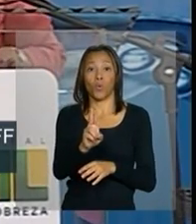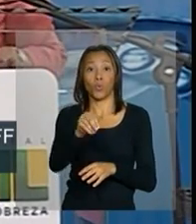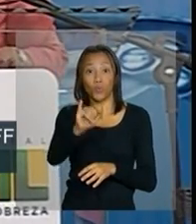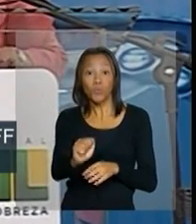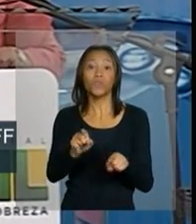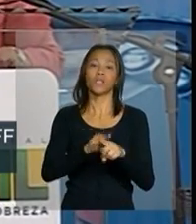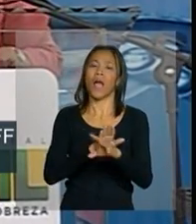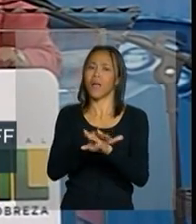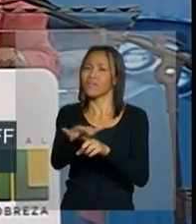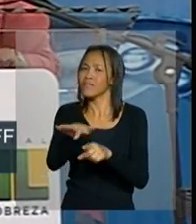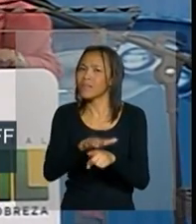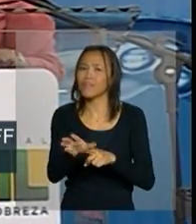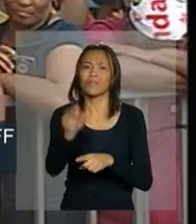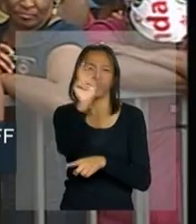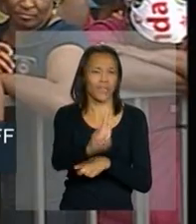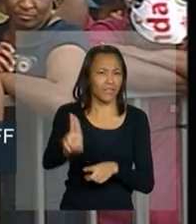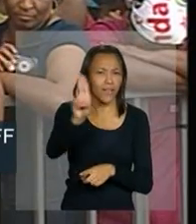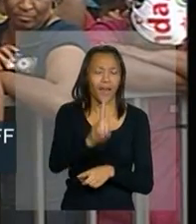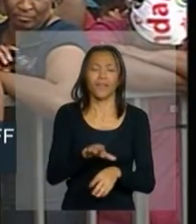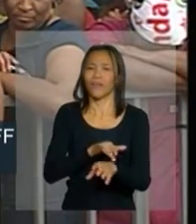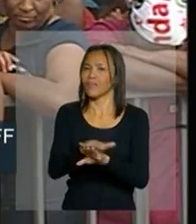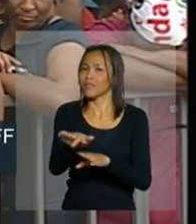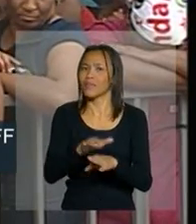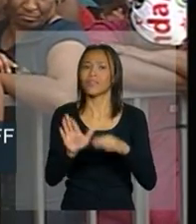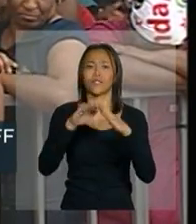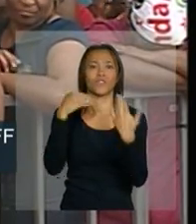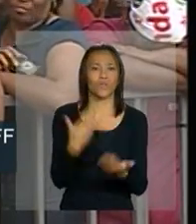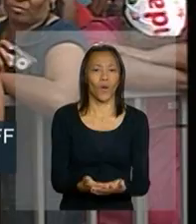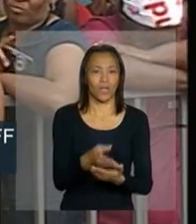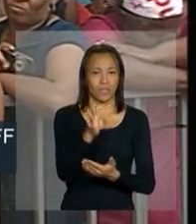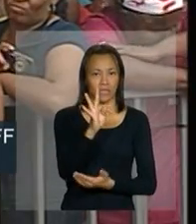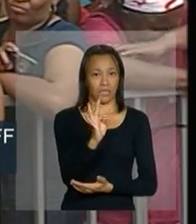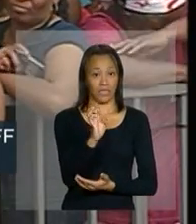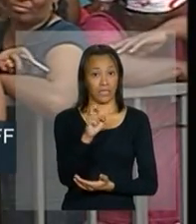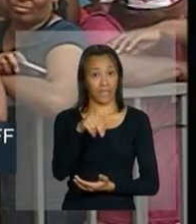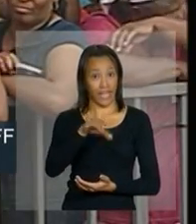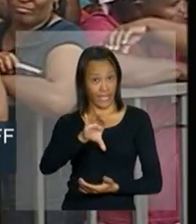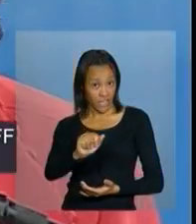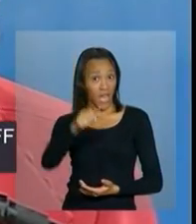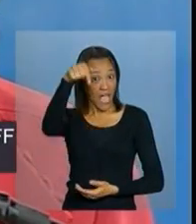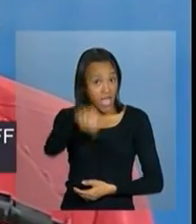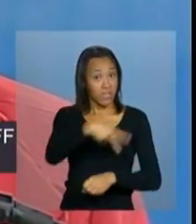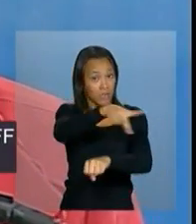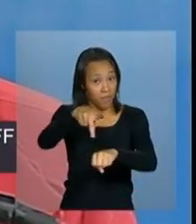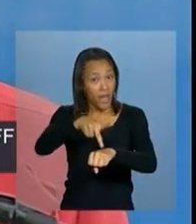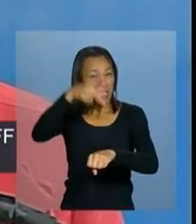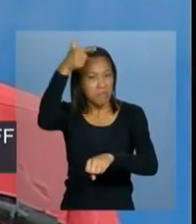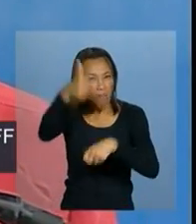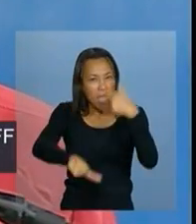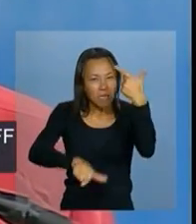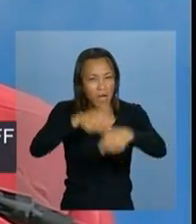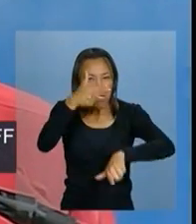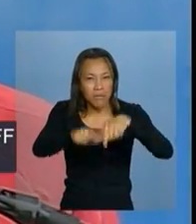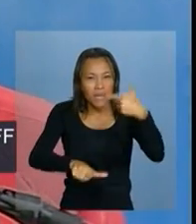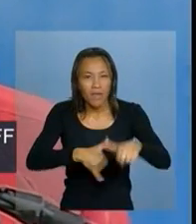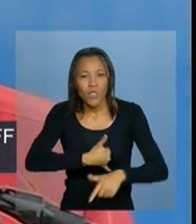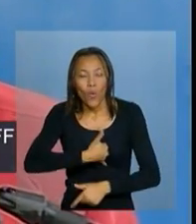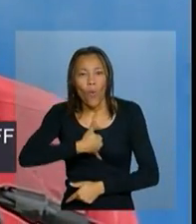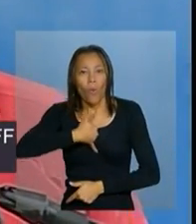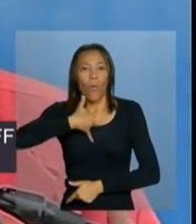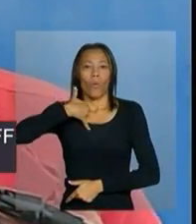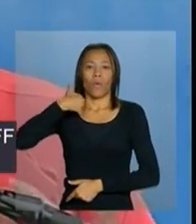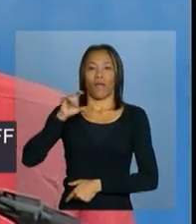às escolas técnicas, é que esse país vai cada vez mais orgulhar cada um de